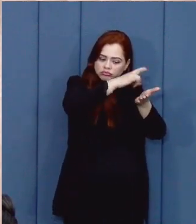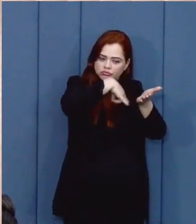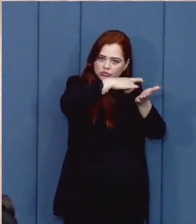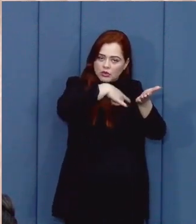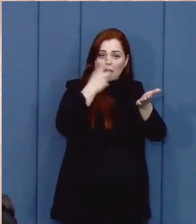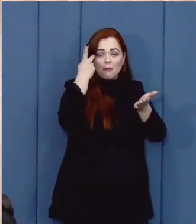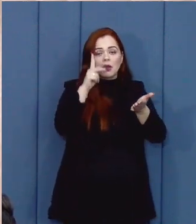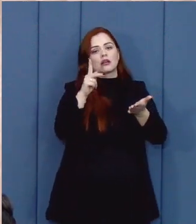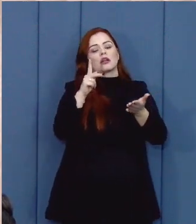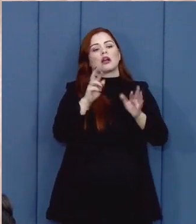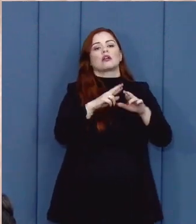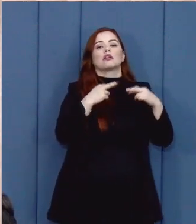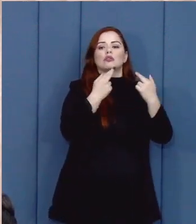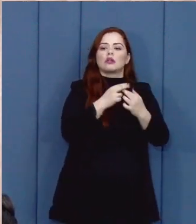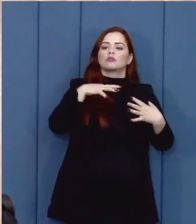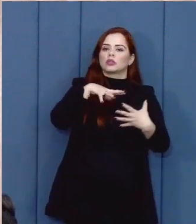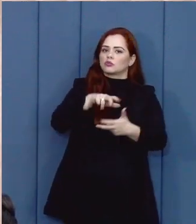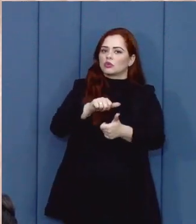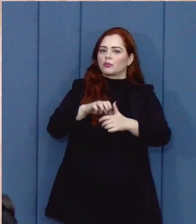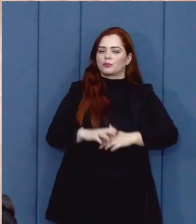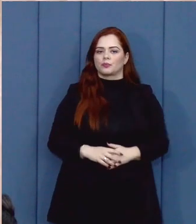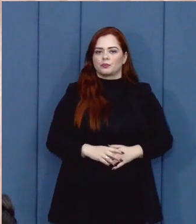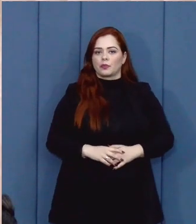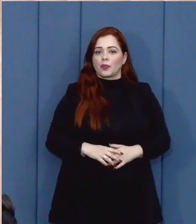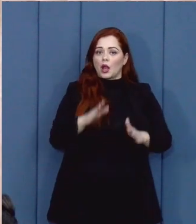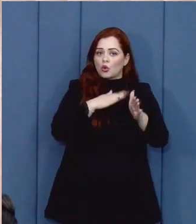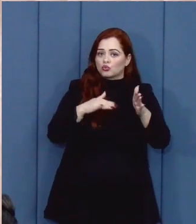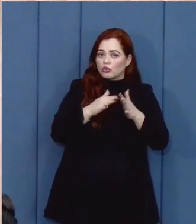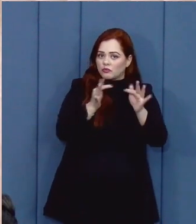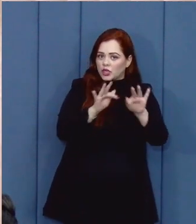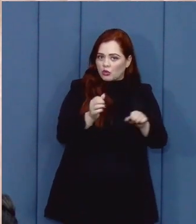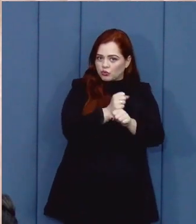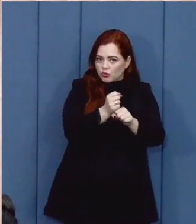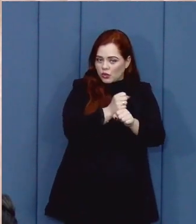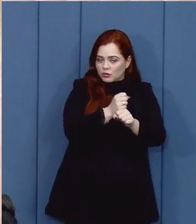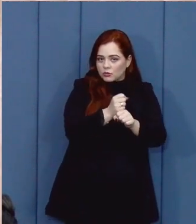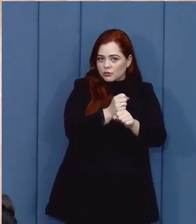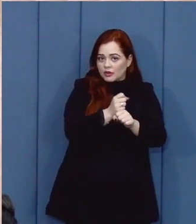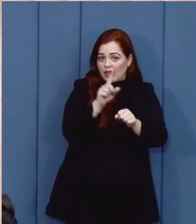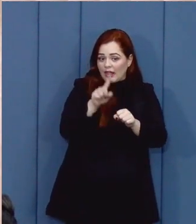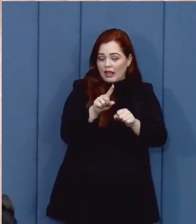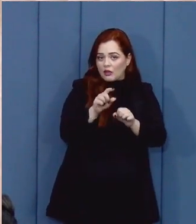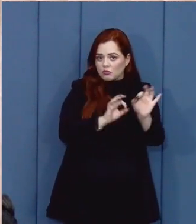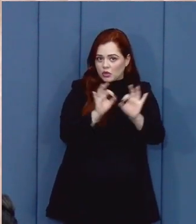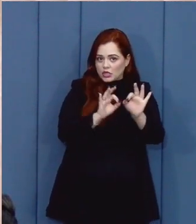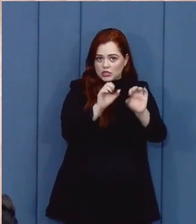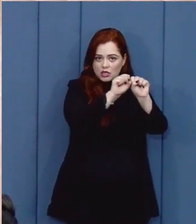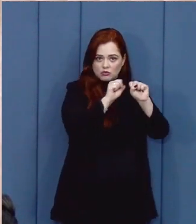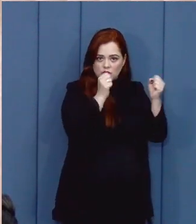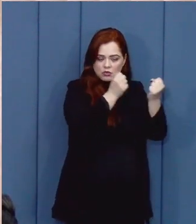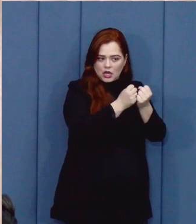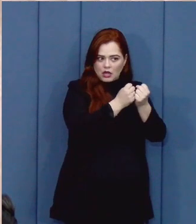participação em uma reunião internacional. Todo final do ano é feito um seminário de